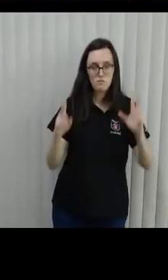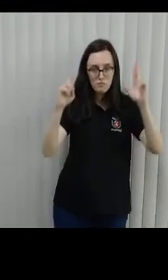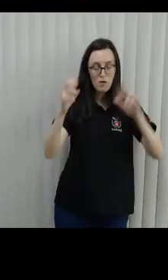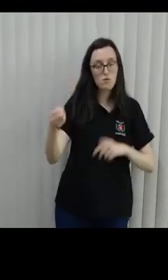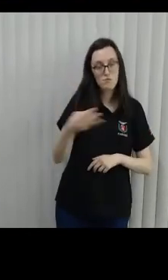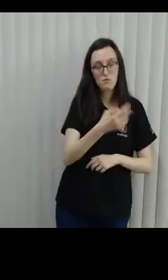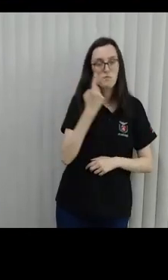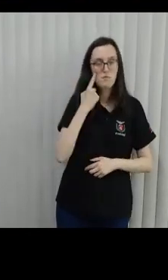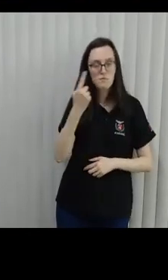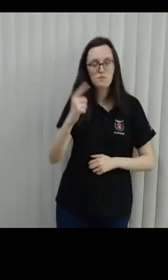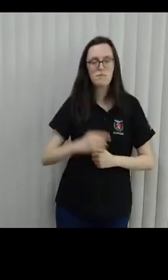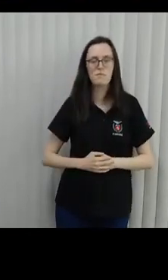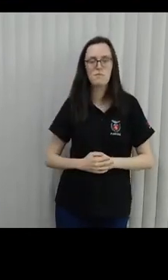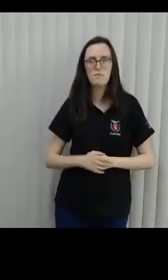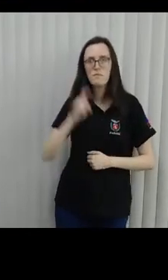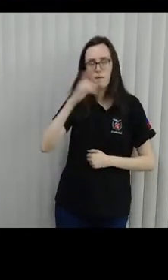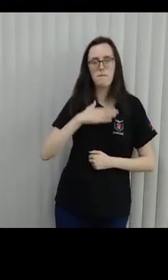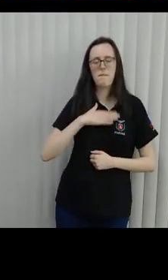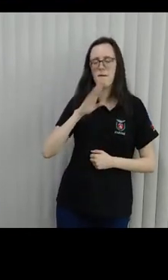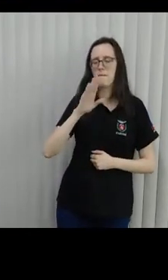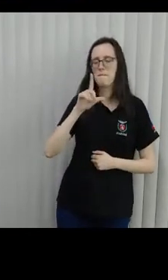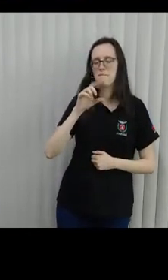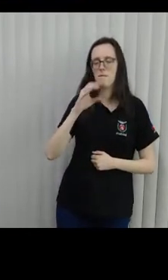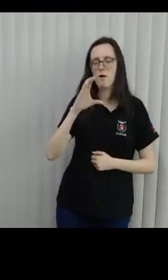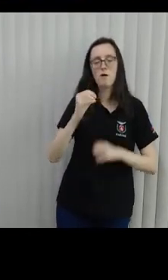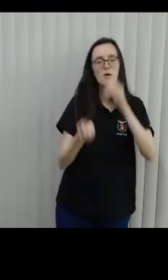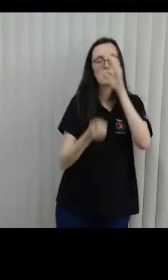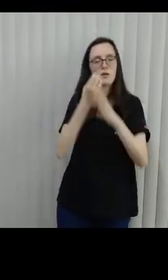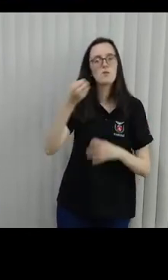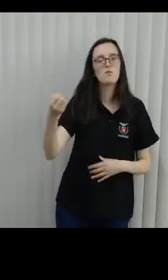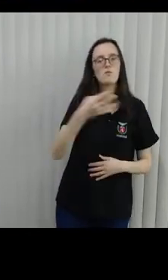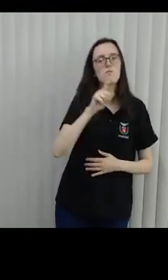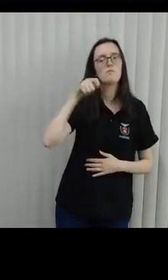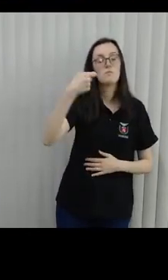Então, aqui, ó, vou criar em meus blocos, eu vou criar um bloco chamado